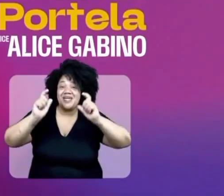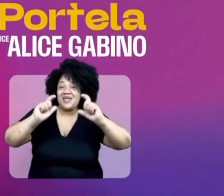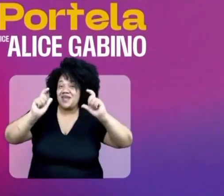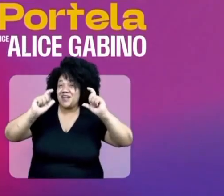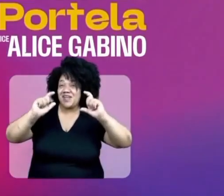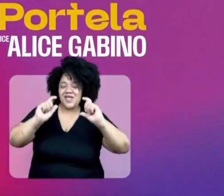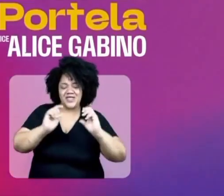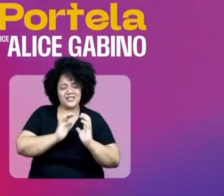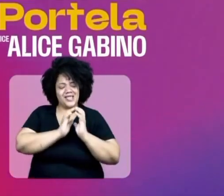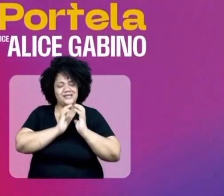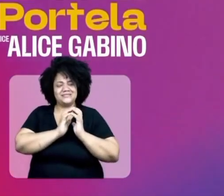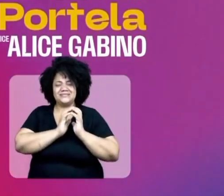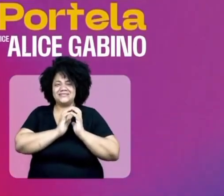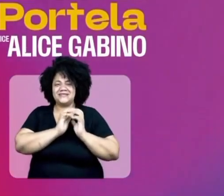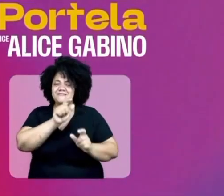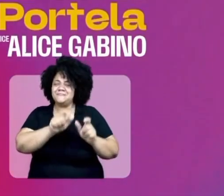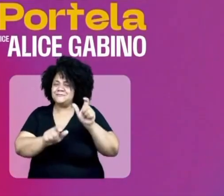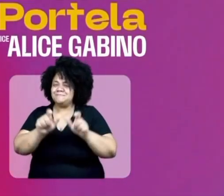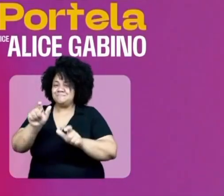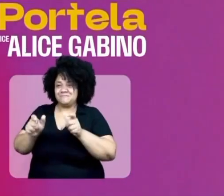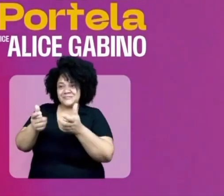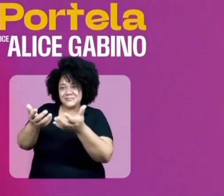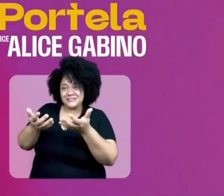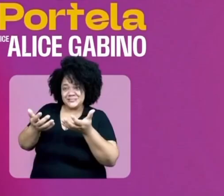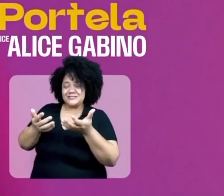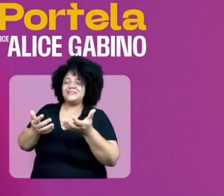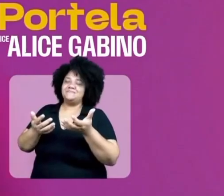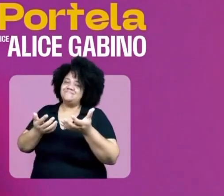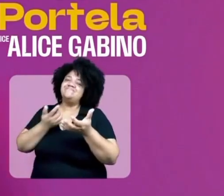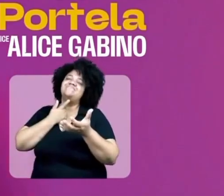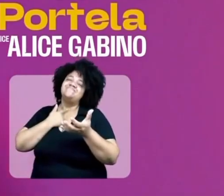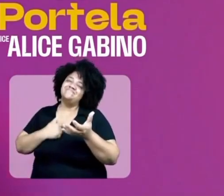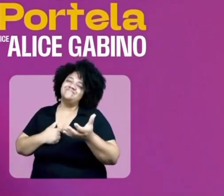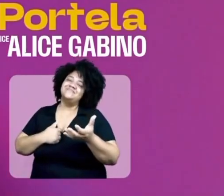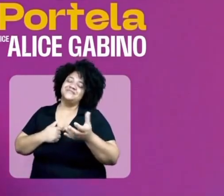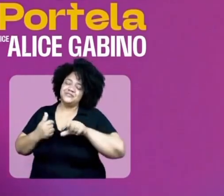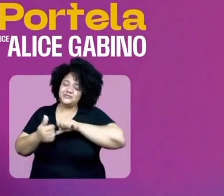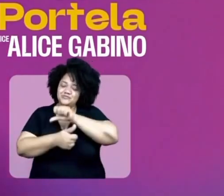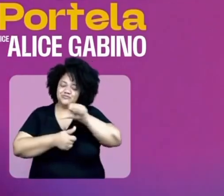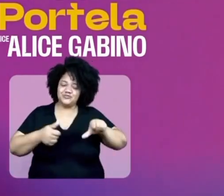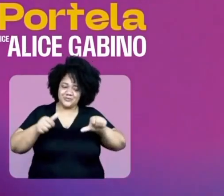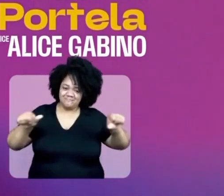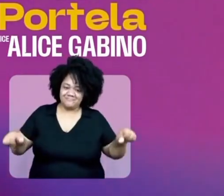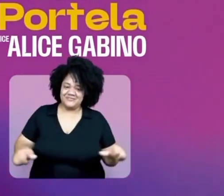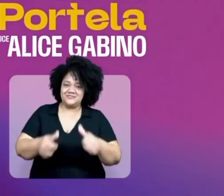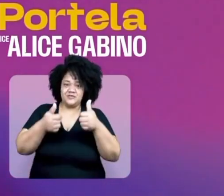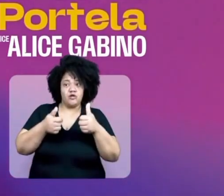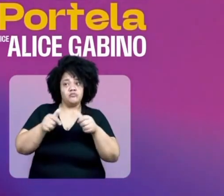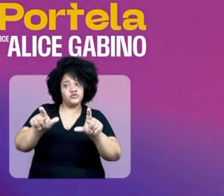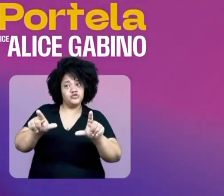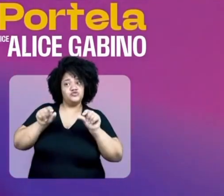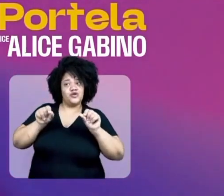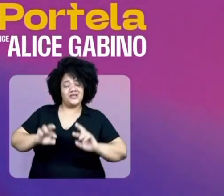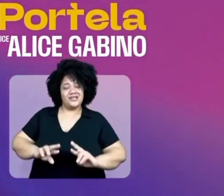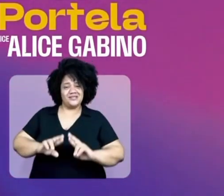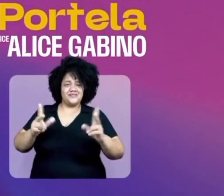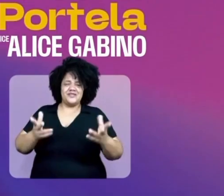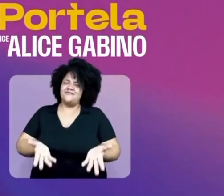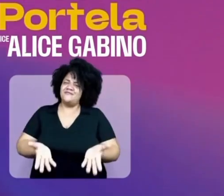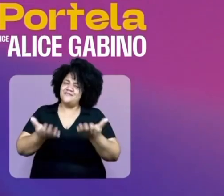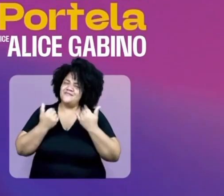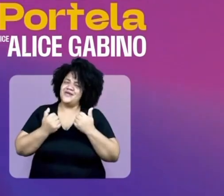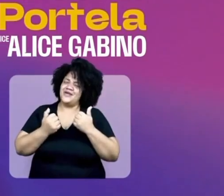Acorda, Recife, acorda. Se a gente quer mudança de verdade, a gente precisa escolher diferente. Bora